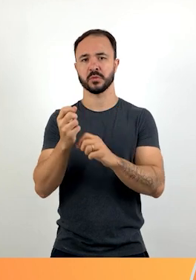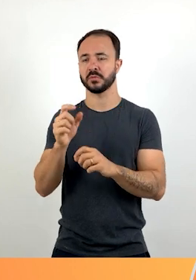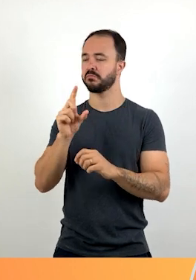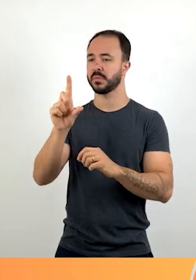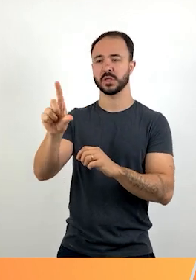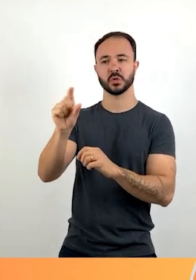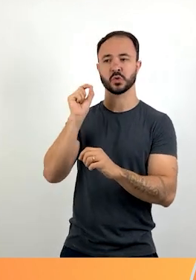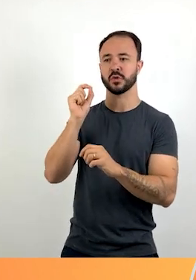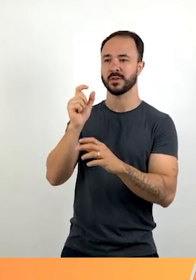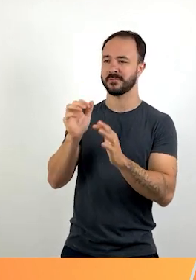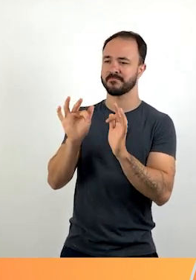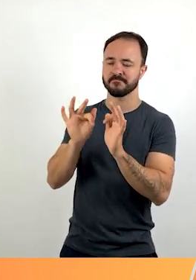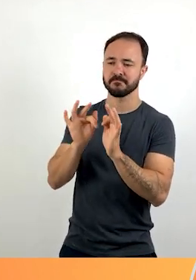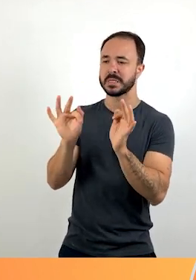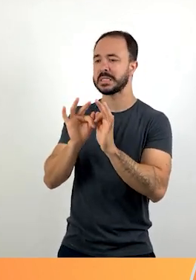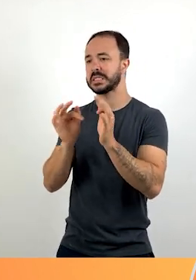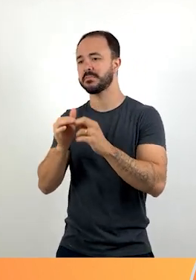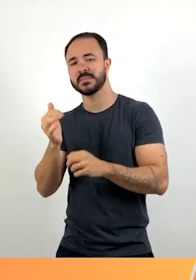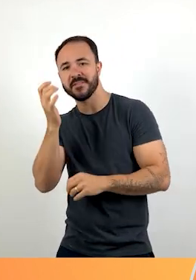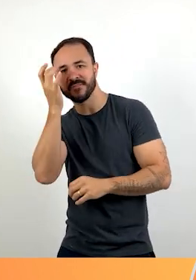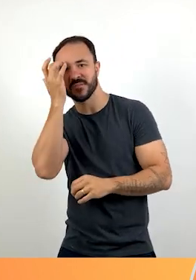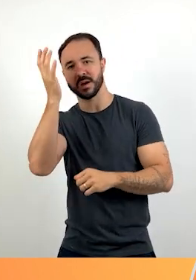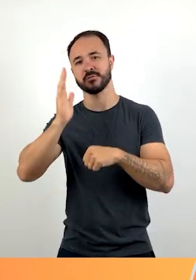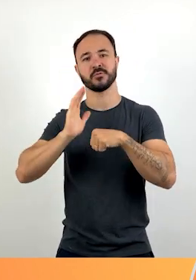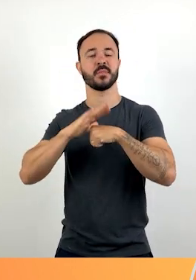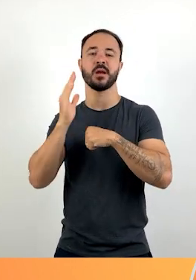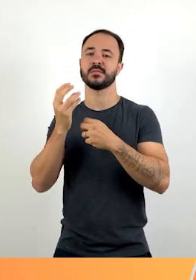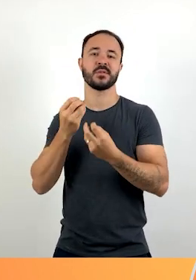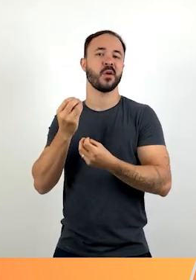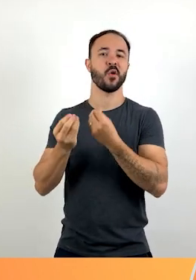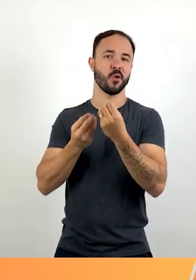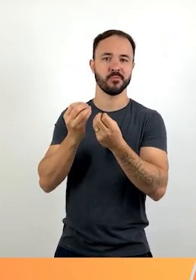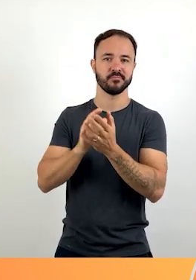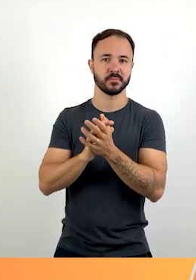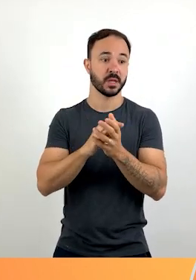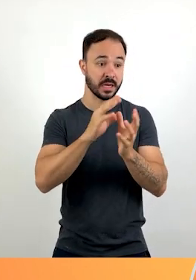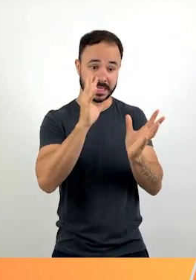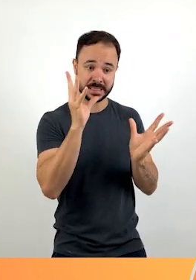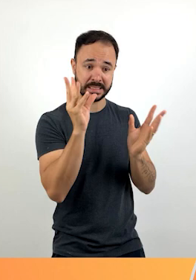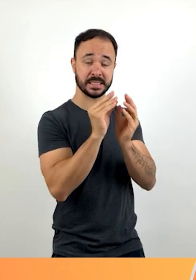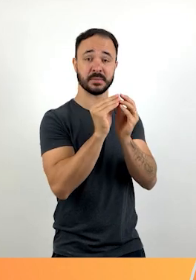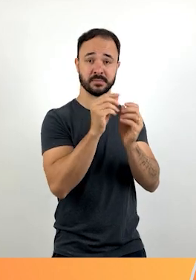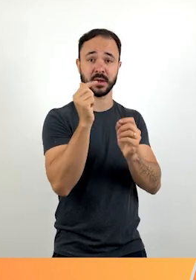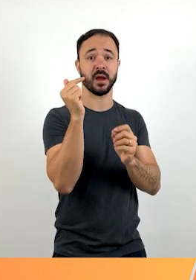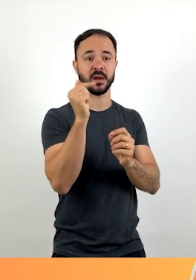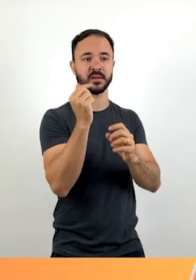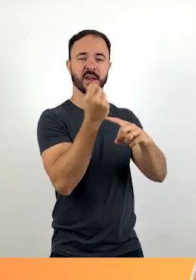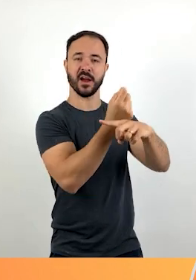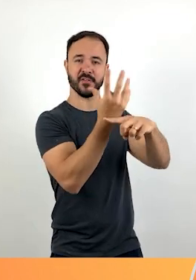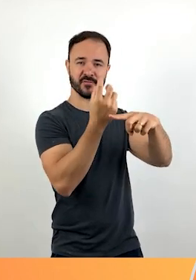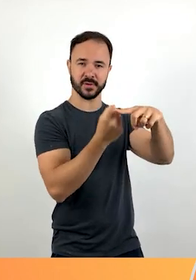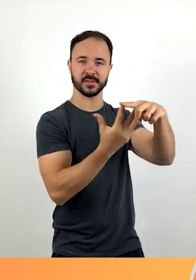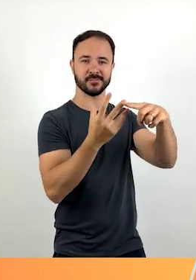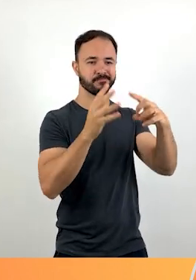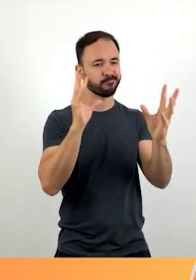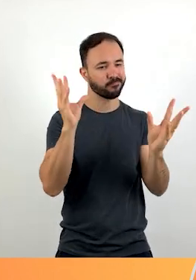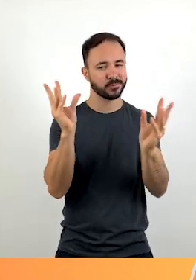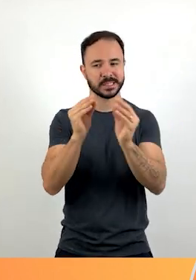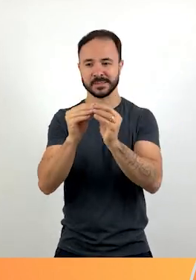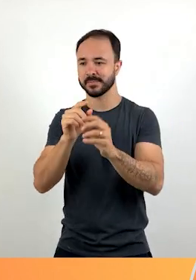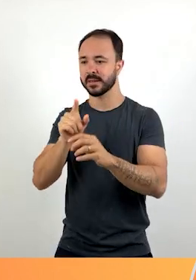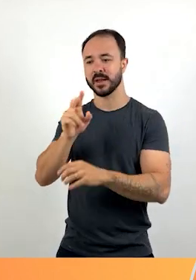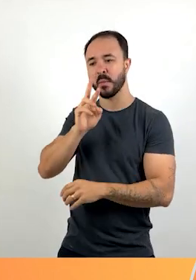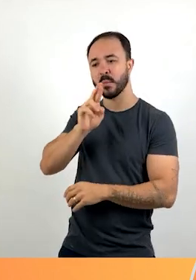mais simples, né? Dessa vez aqui eu achei mais simples simplificar logo esses daqui, para depois eu não ter que trabalhar